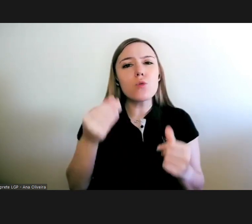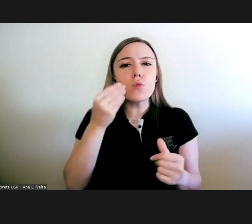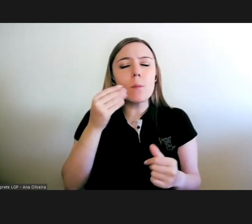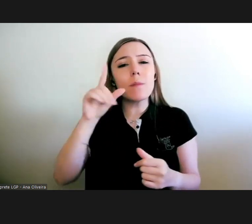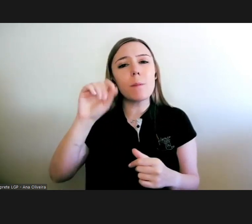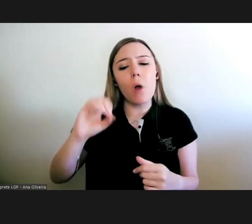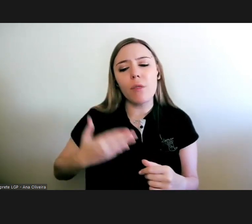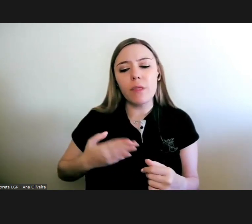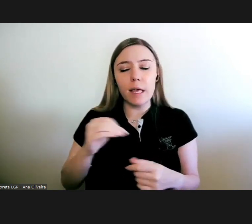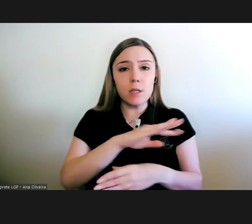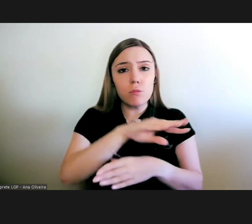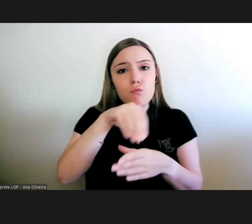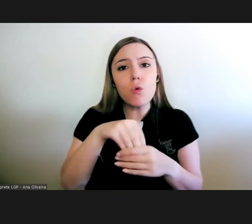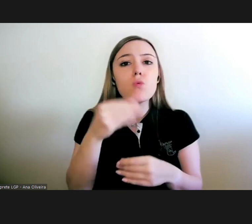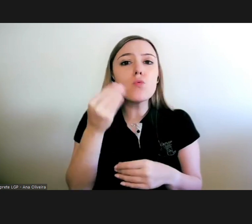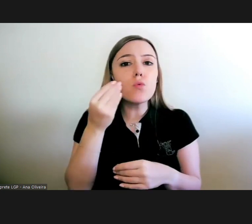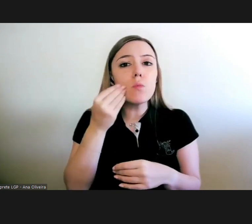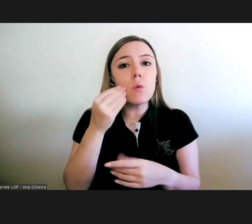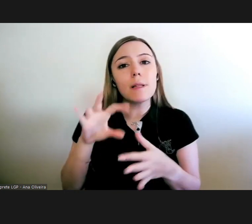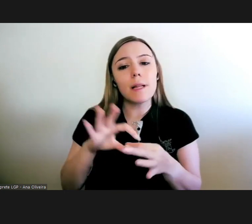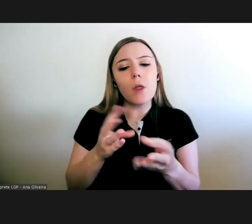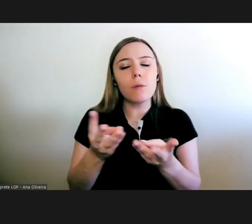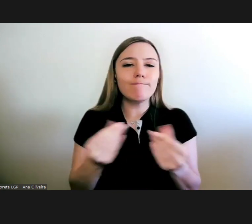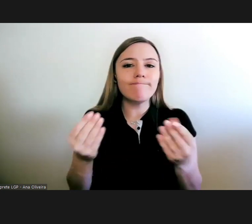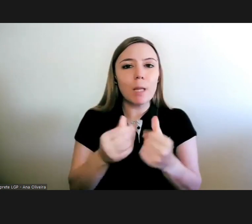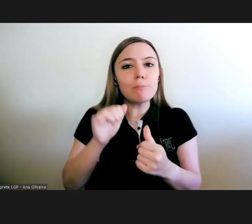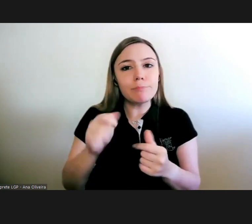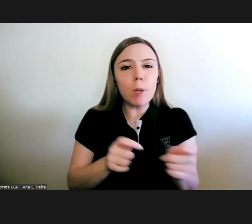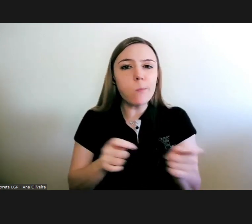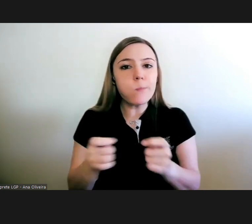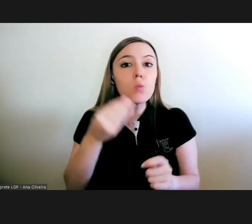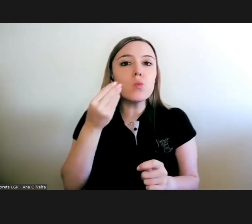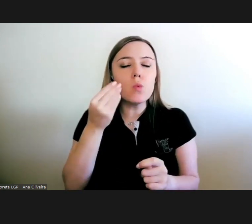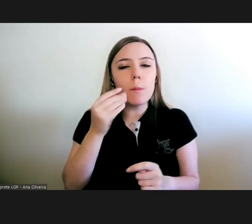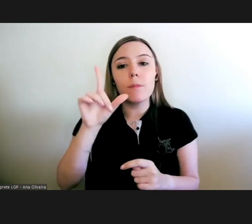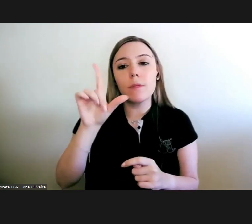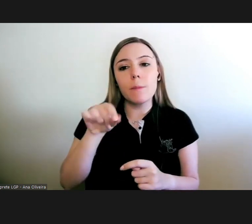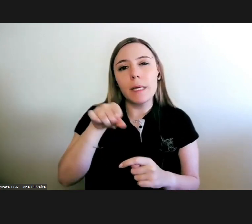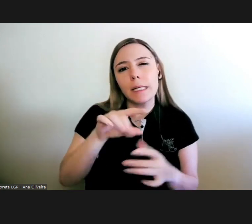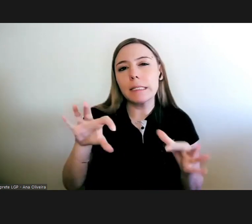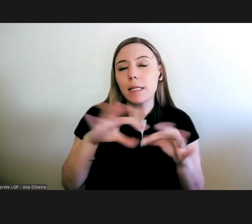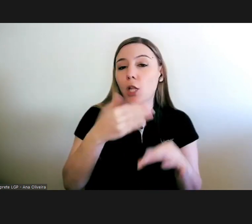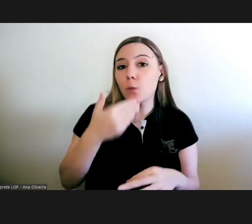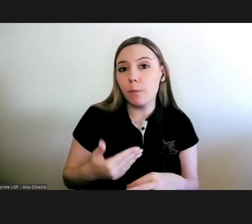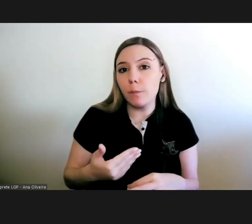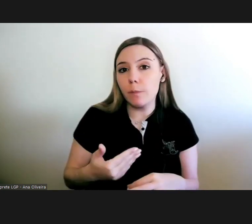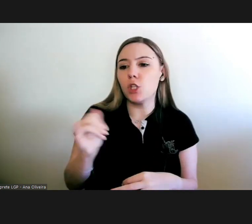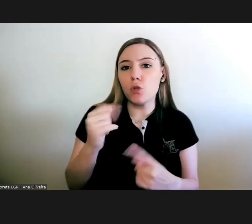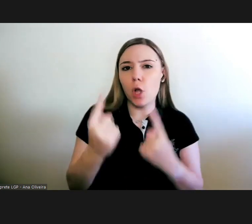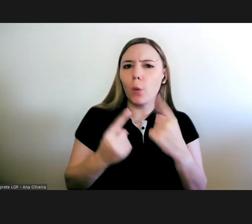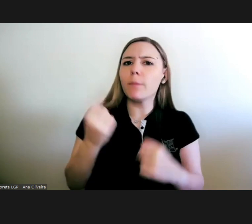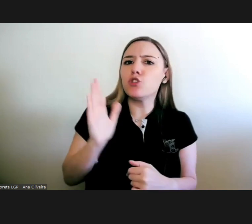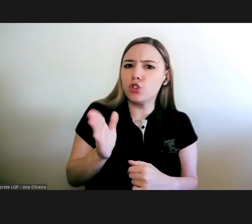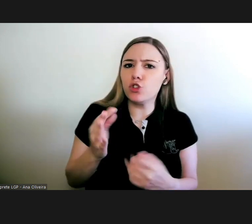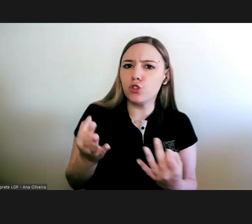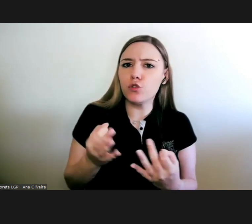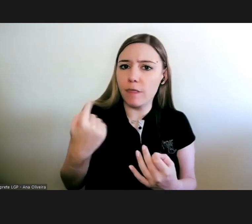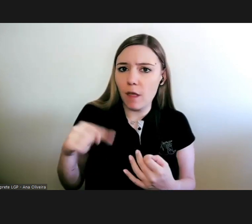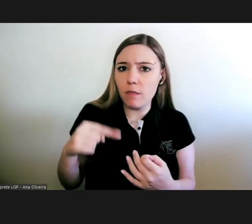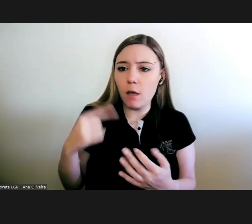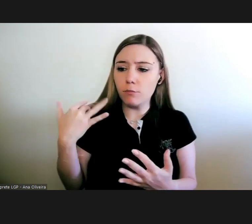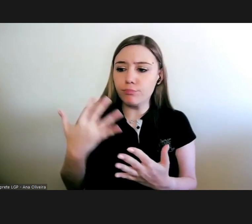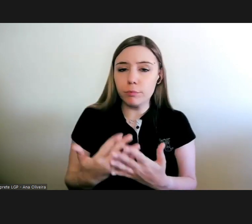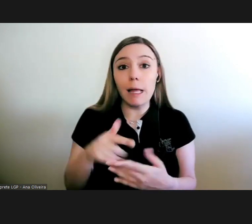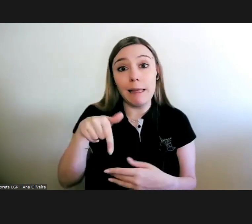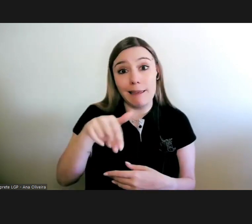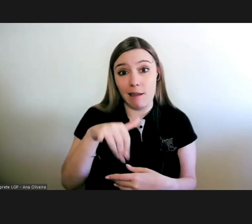os próprios instrumentos de gestão, algo que vai beber também à experiência de algumas entidades que já o fazem. Nós aqui no INA